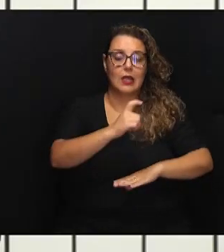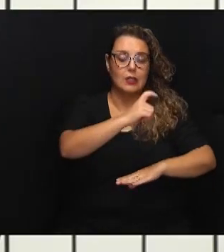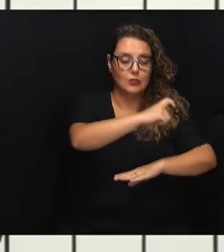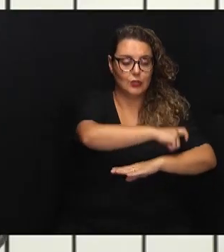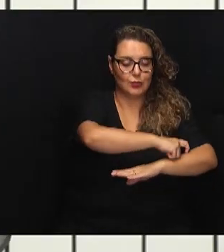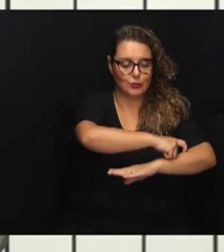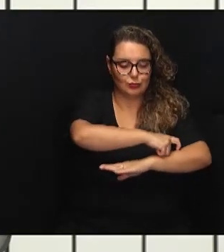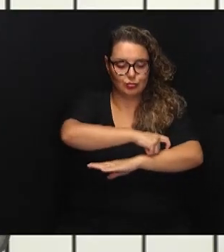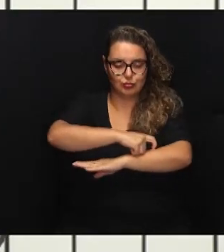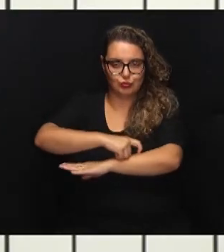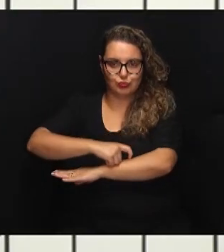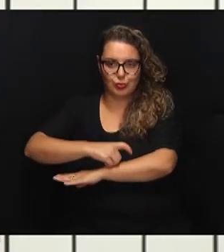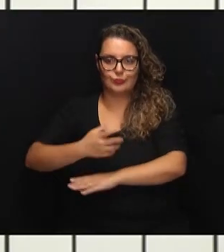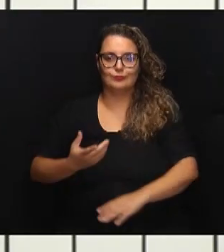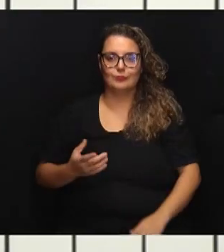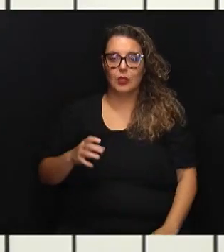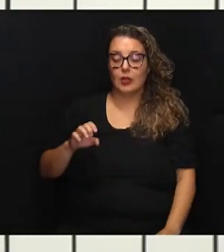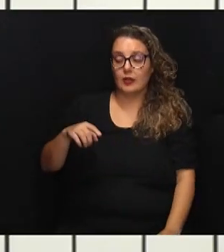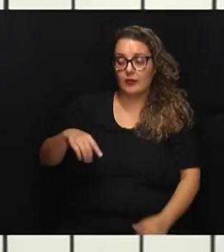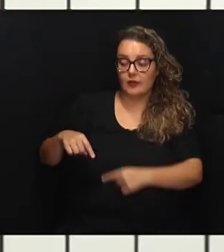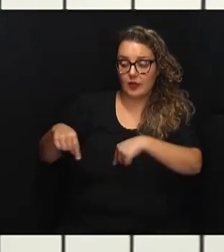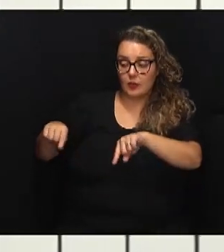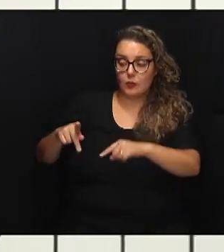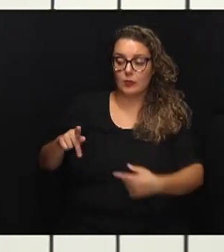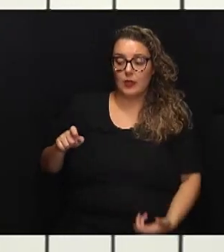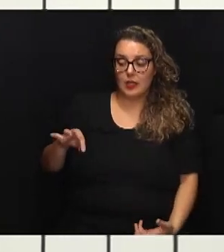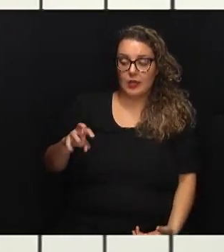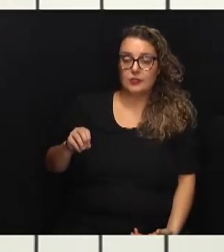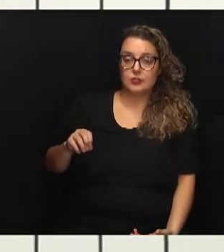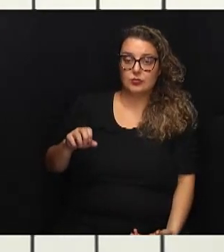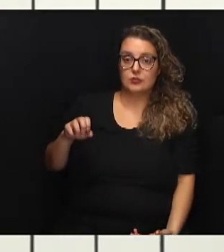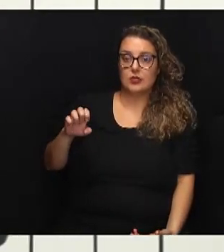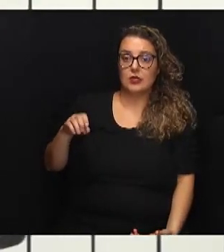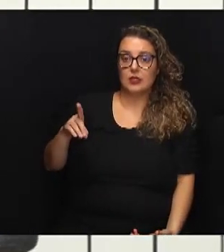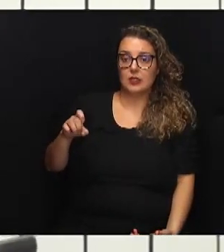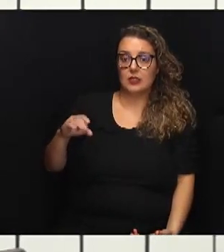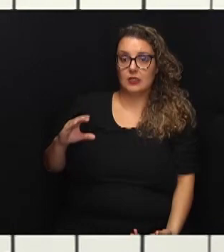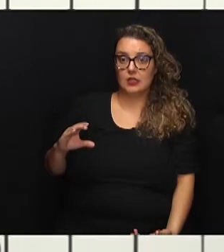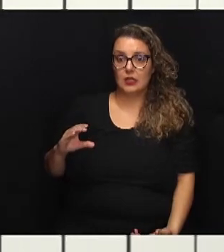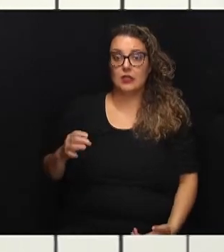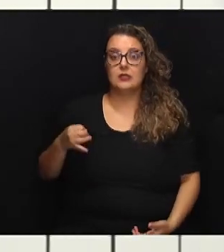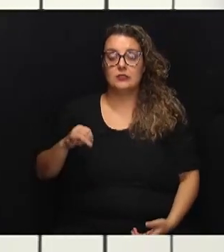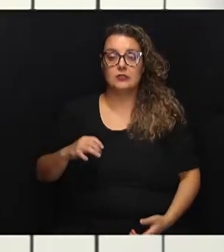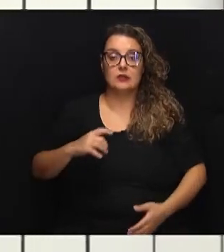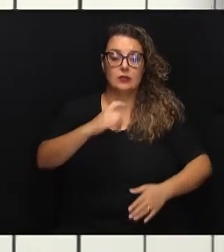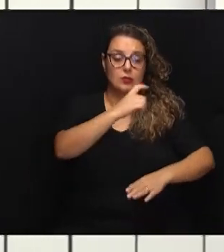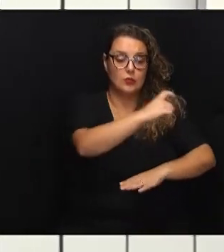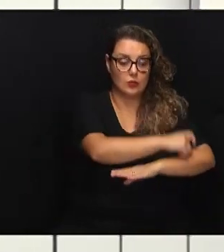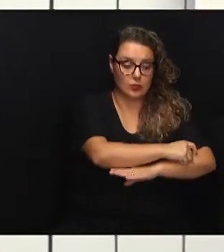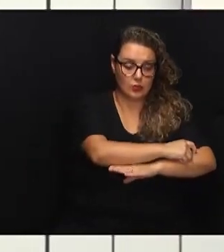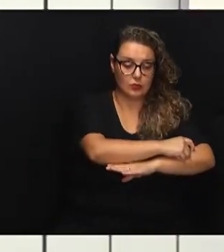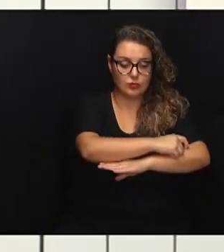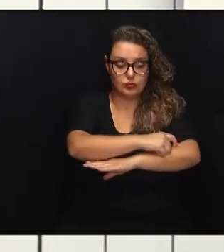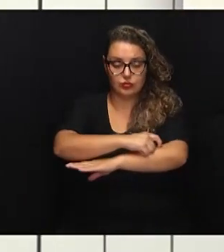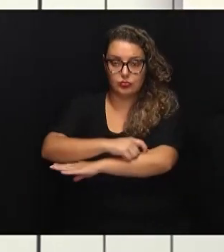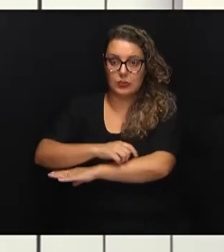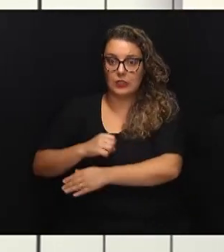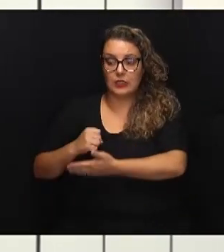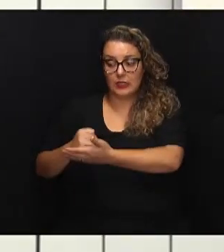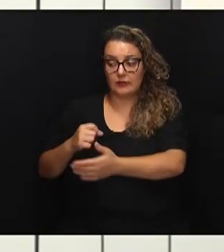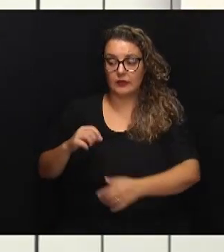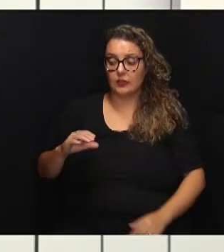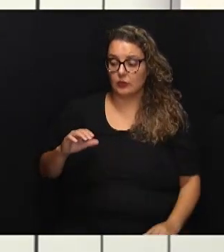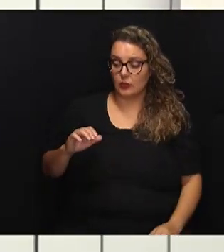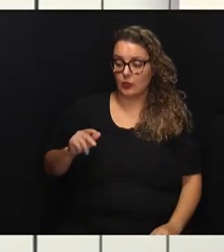INDEC, e aí, o que fazer? Se o seu veículo foi apreendido e levado ao pátio, hoje no